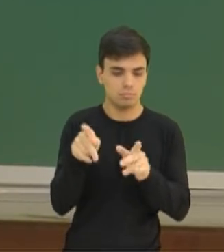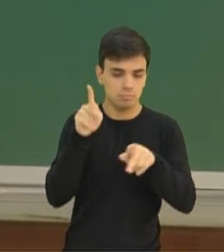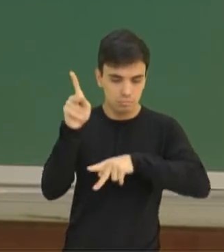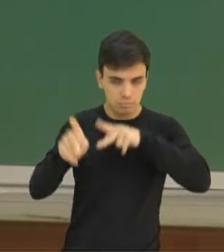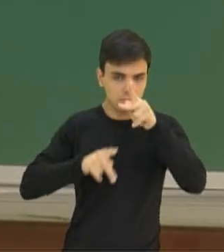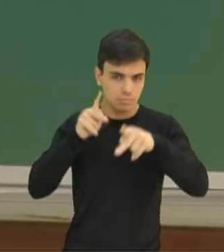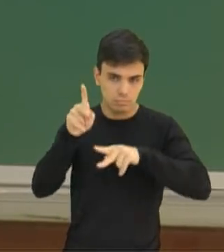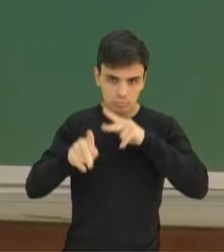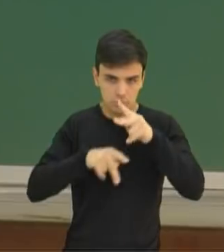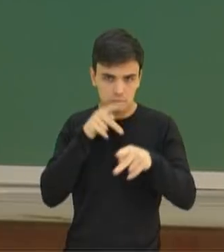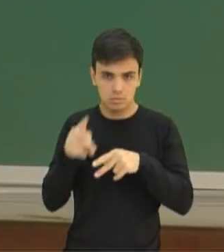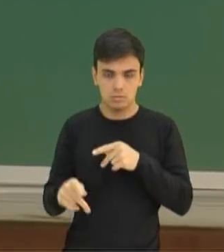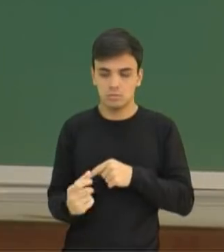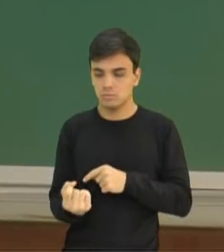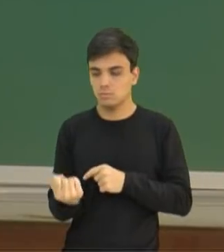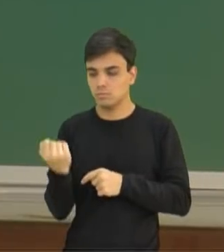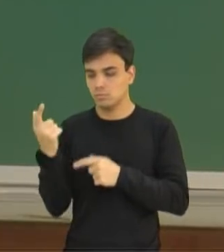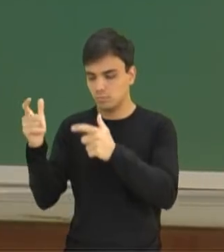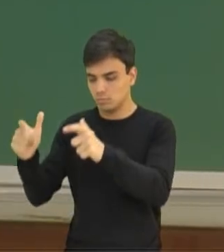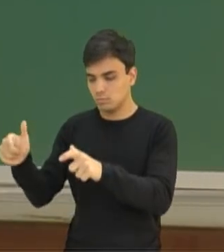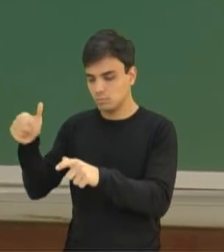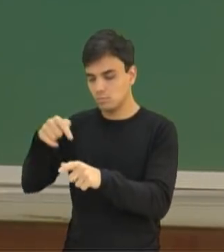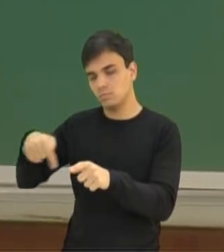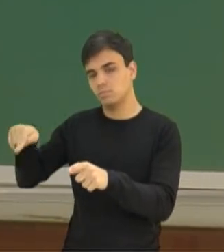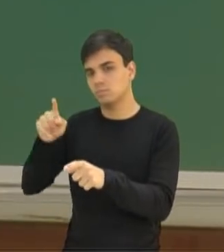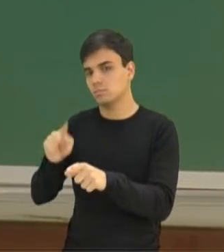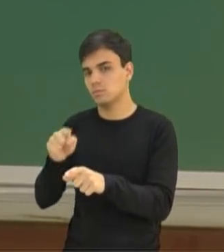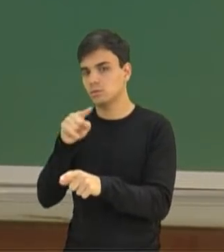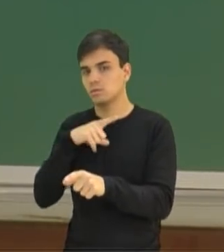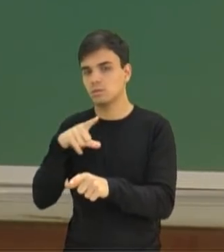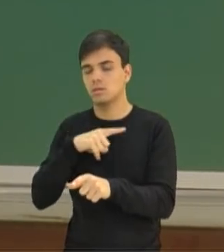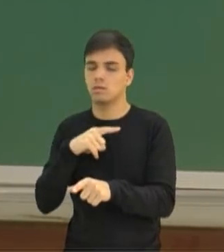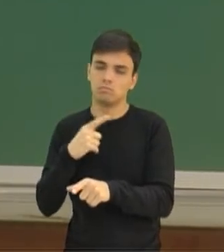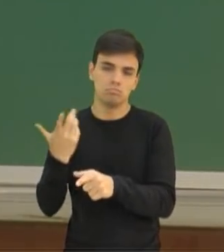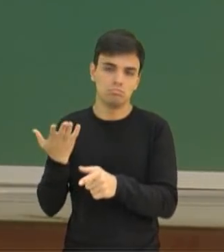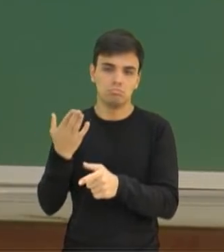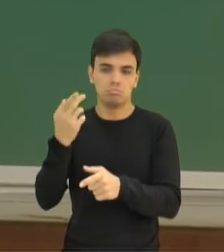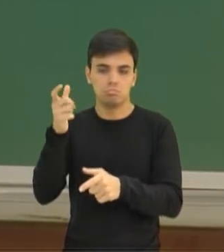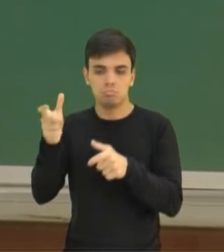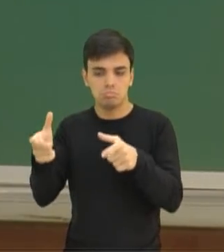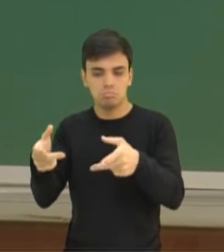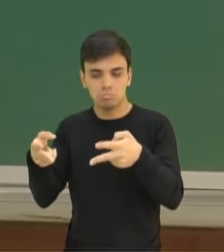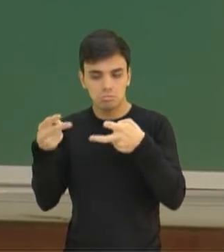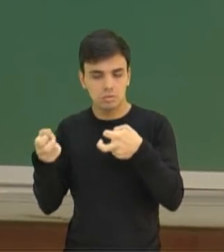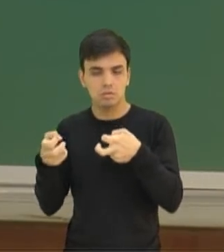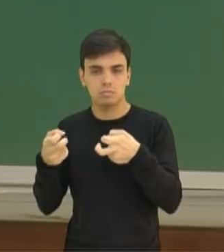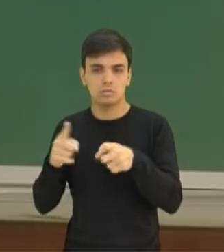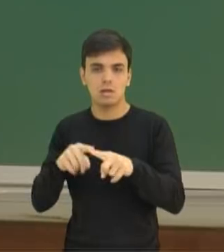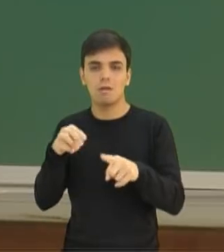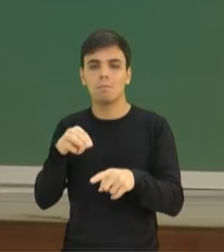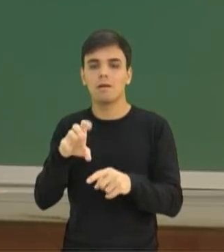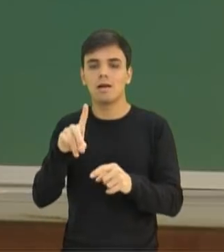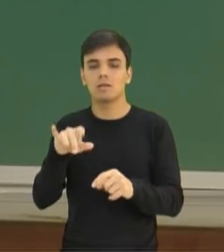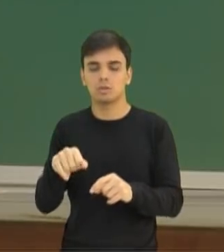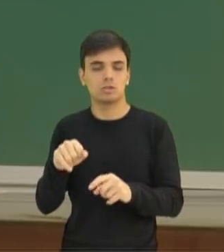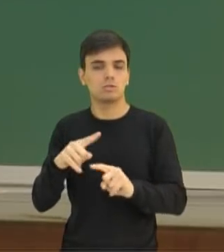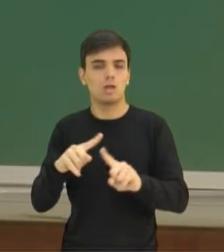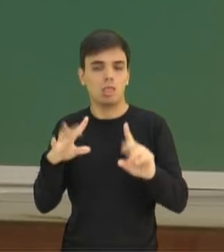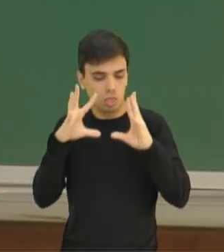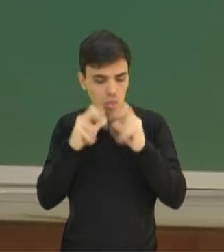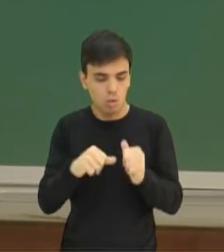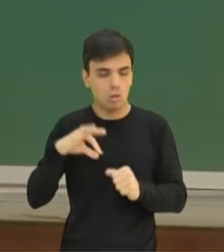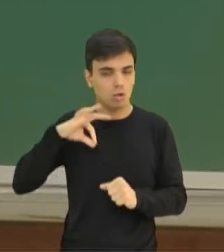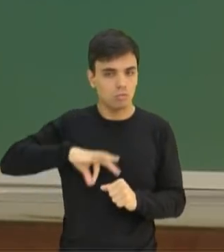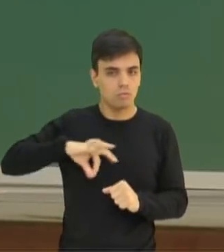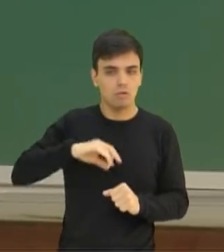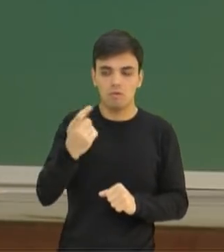população de um determinado lugar, e aí você tem uma média. Claro que a média não significa que todos ganham exatamente aquele